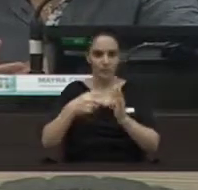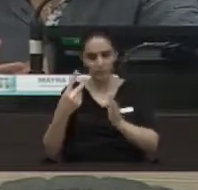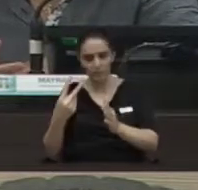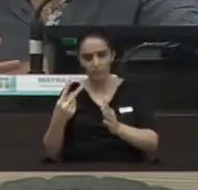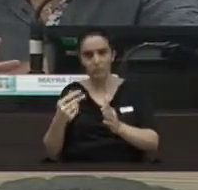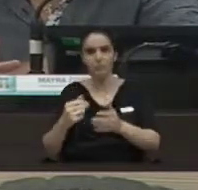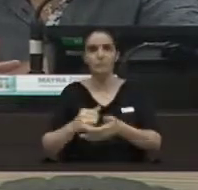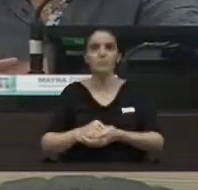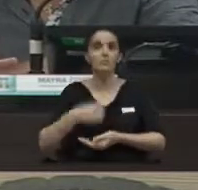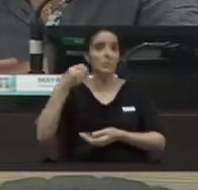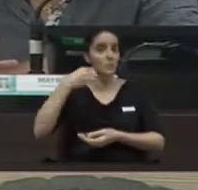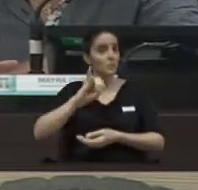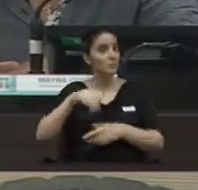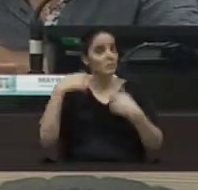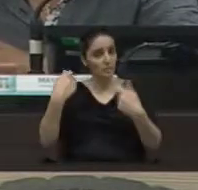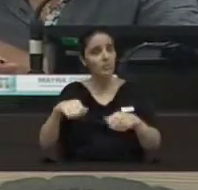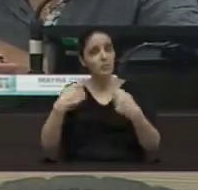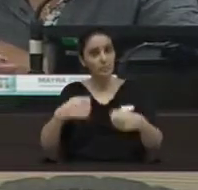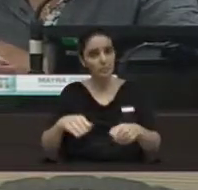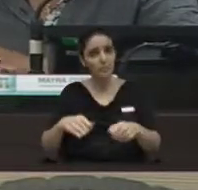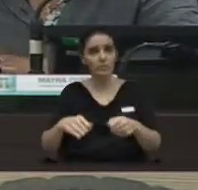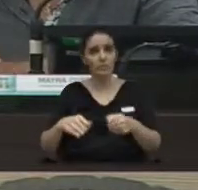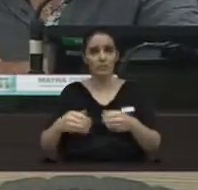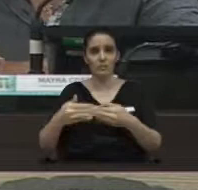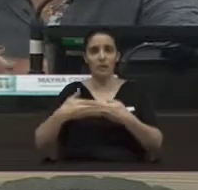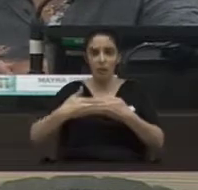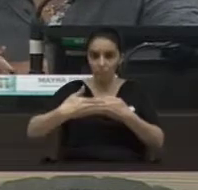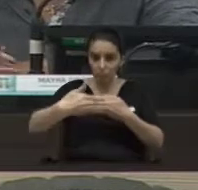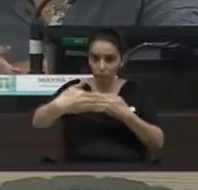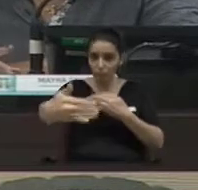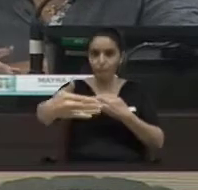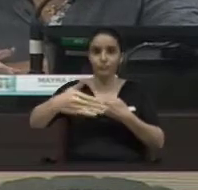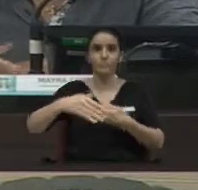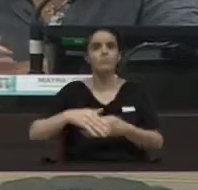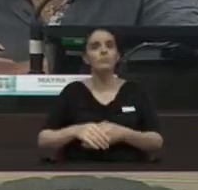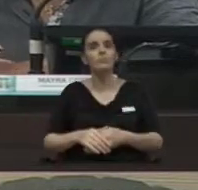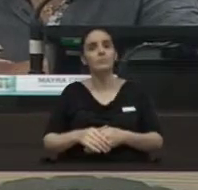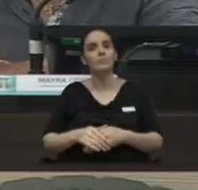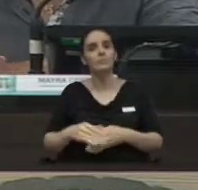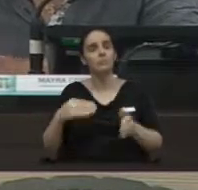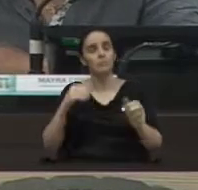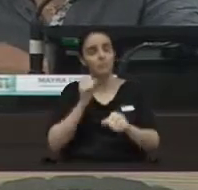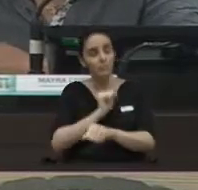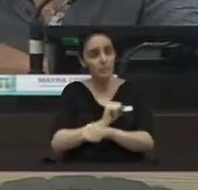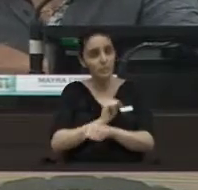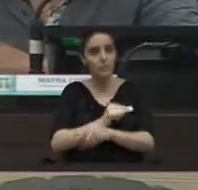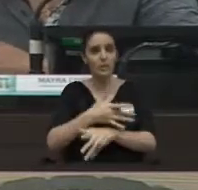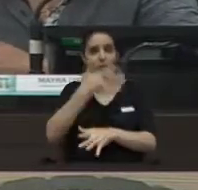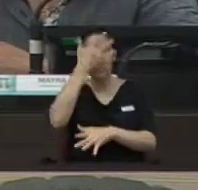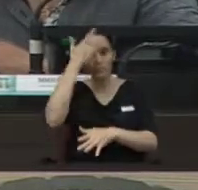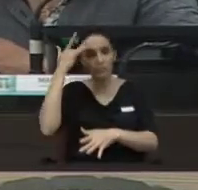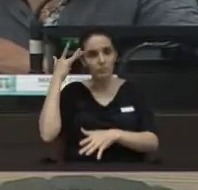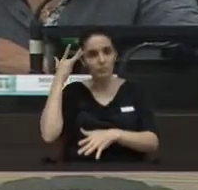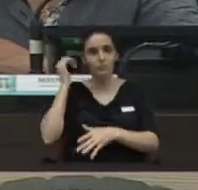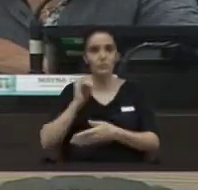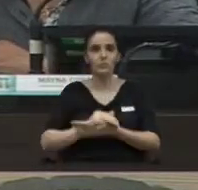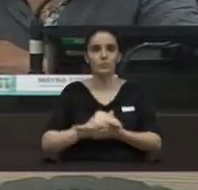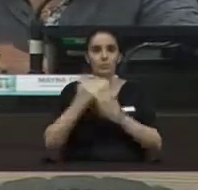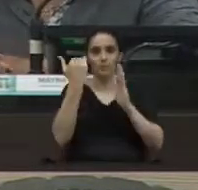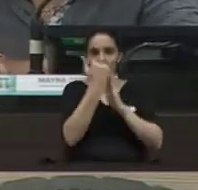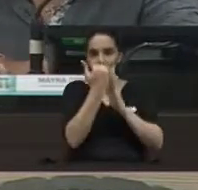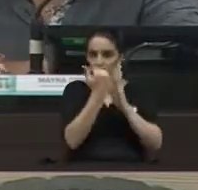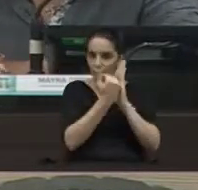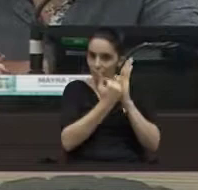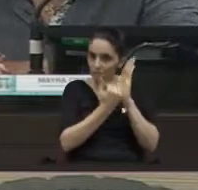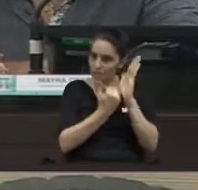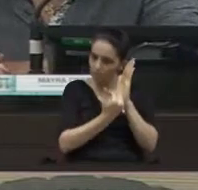se houver necessidade de fazer mais um interstício aí para que as pessoas façam os seus cadastros,